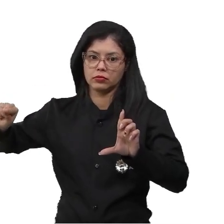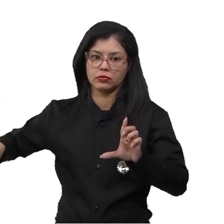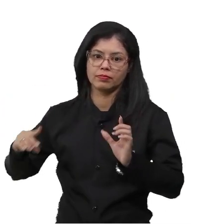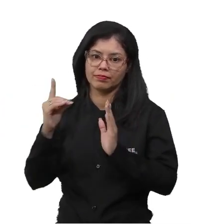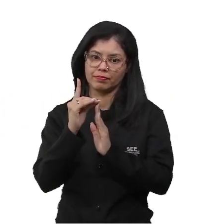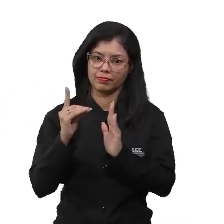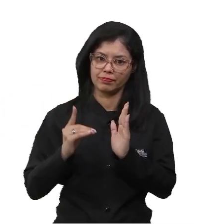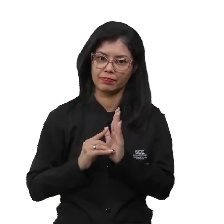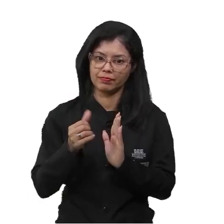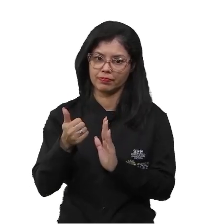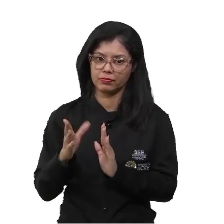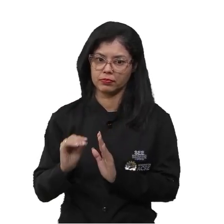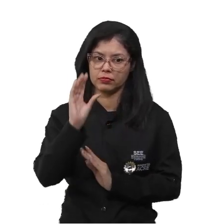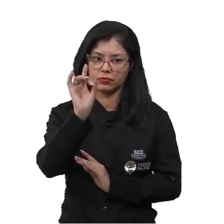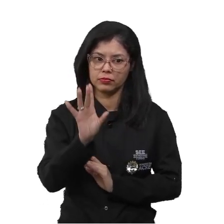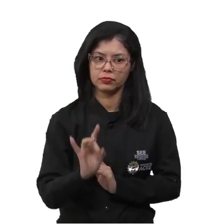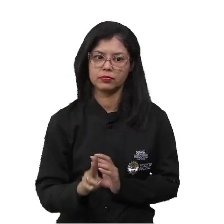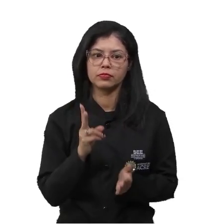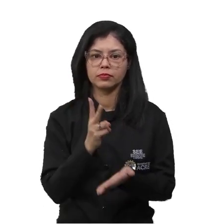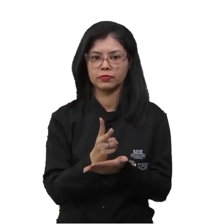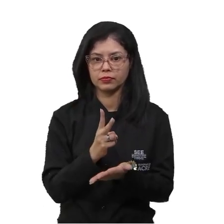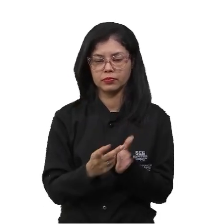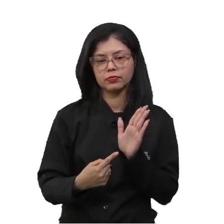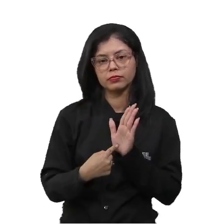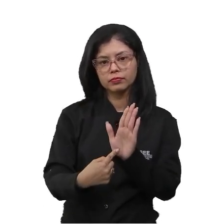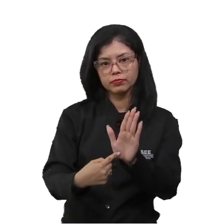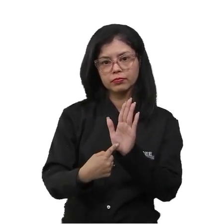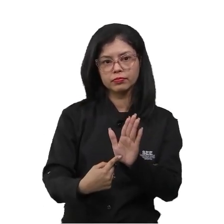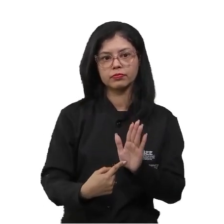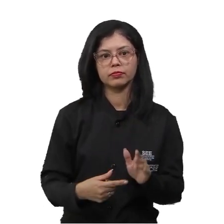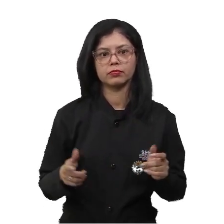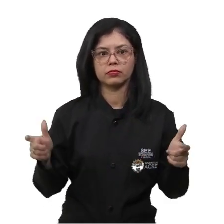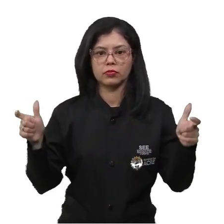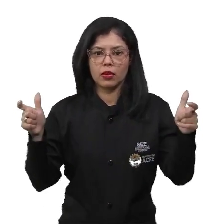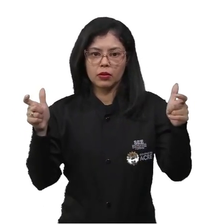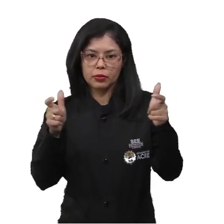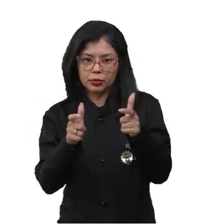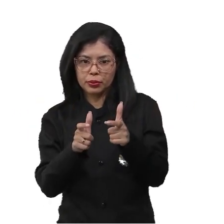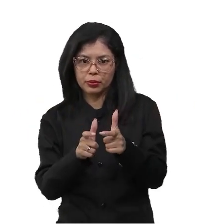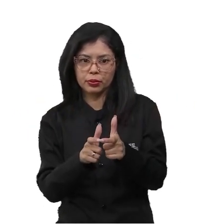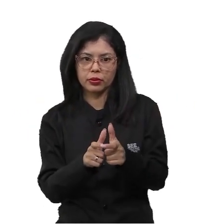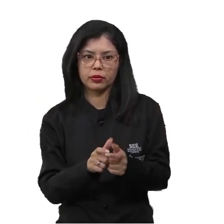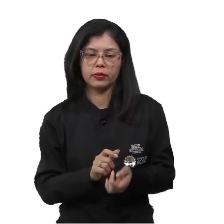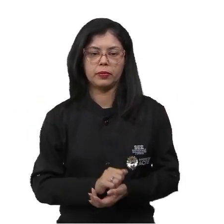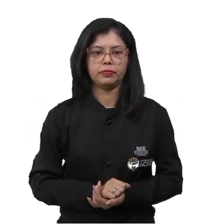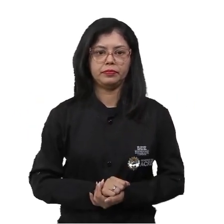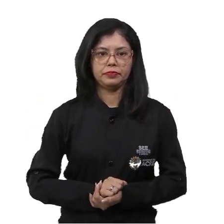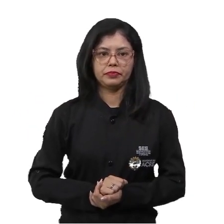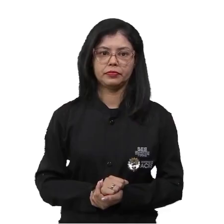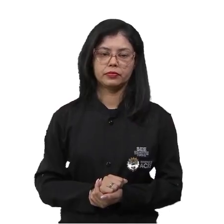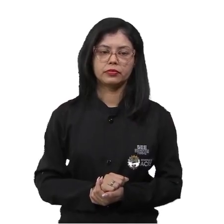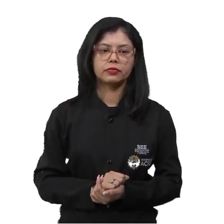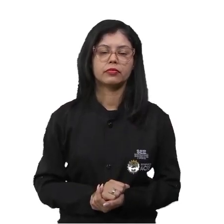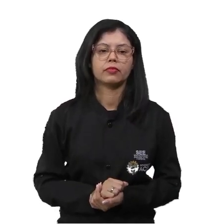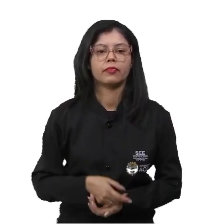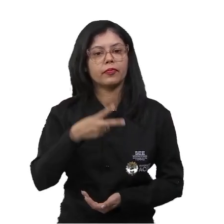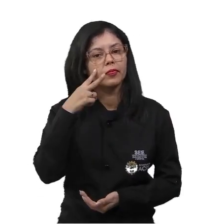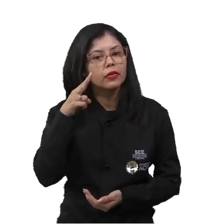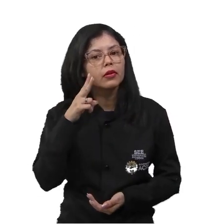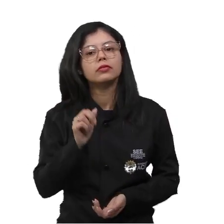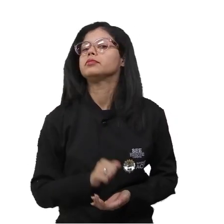década, mostrada, evidenciada, retrata essa redução. Então,